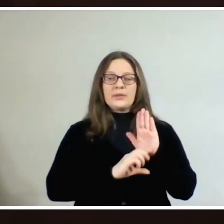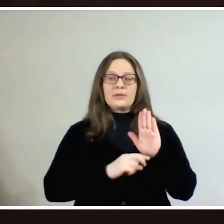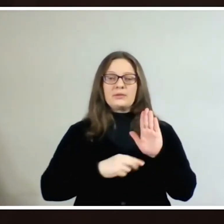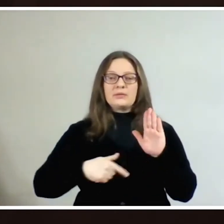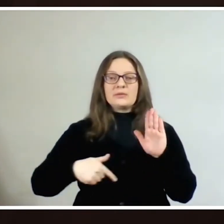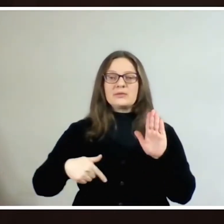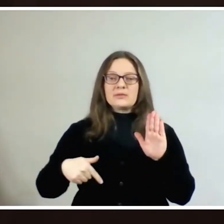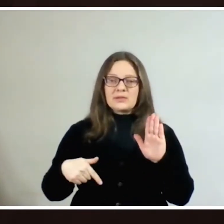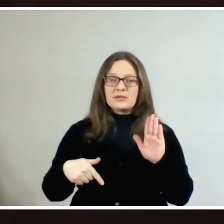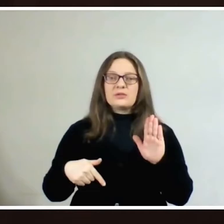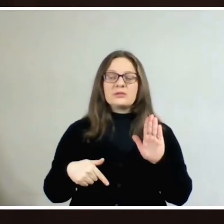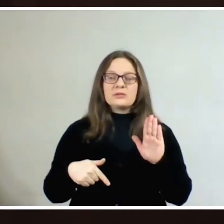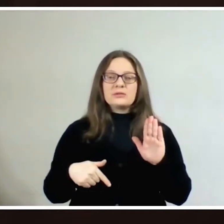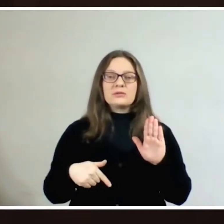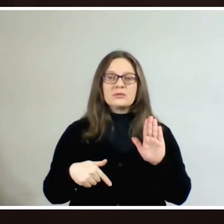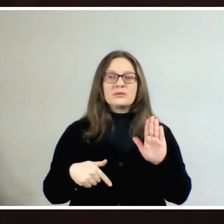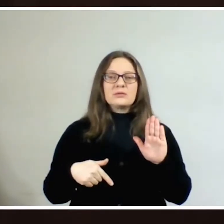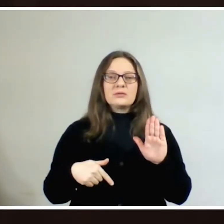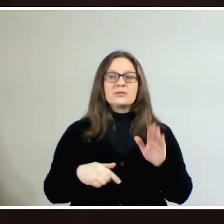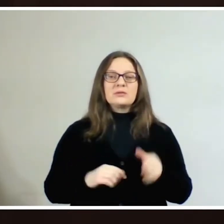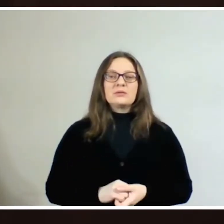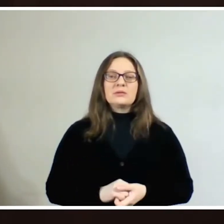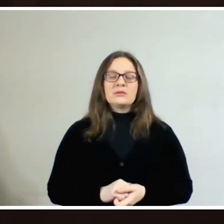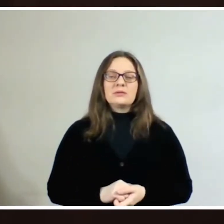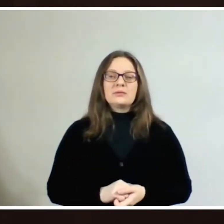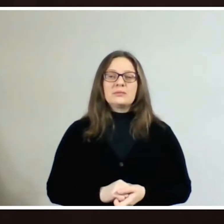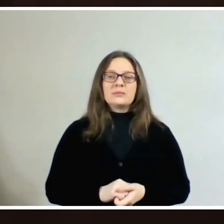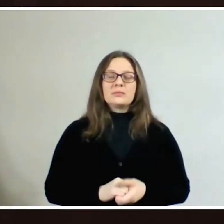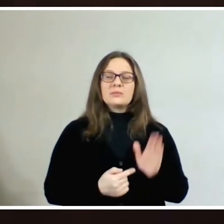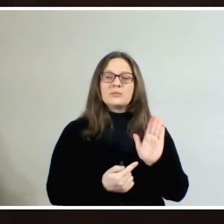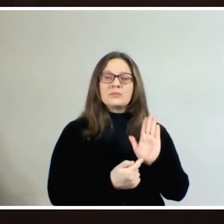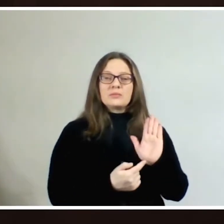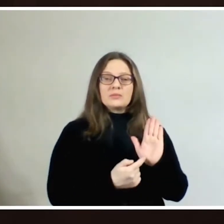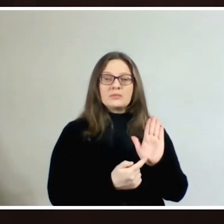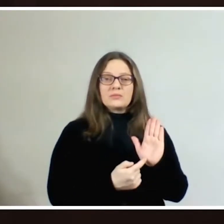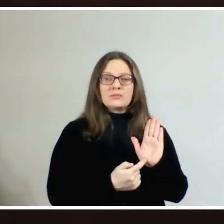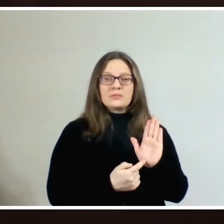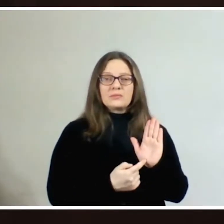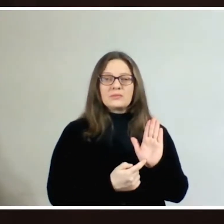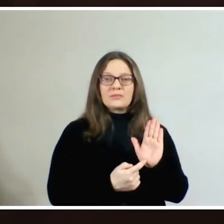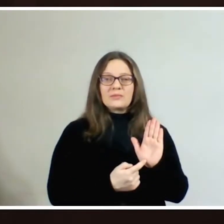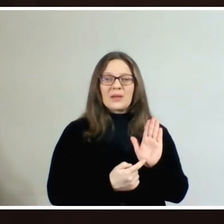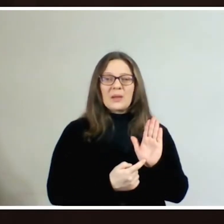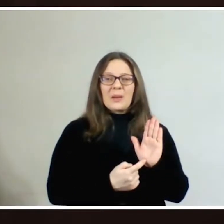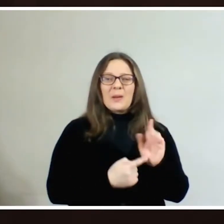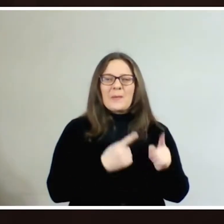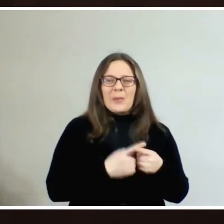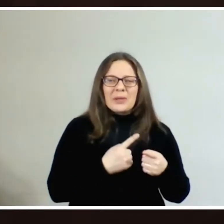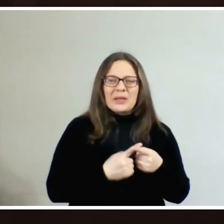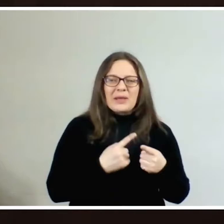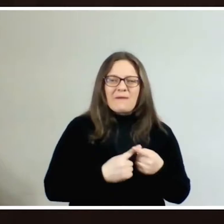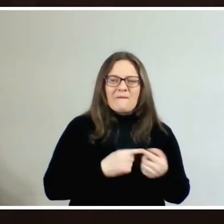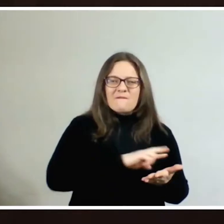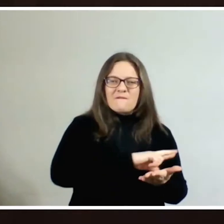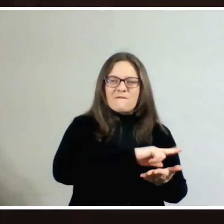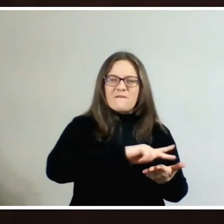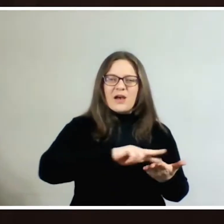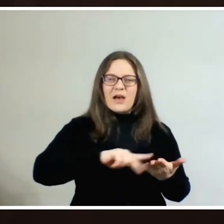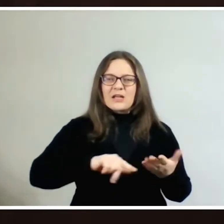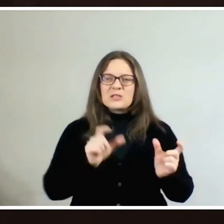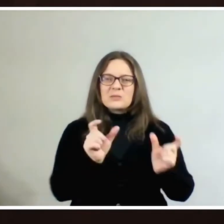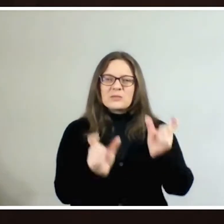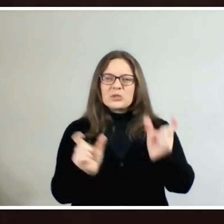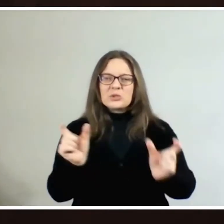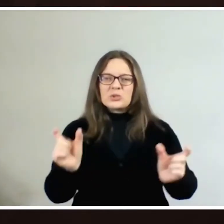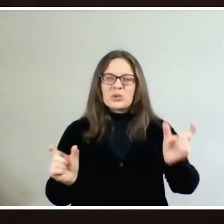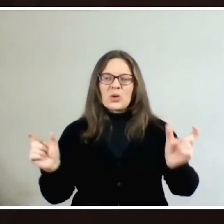versículo 7. Diz assim: porque muitos enganadores têm saído pelo mundo fora,